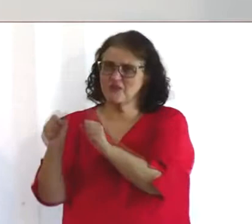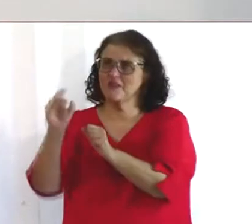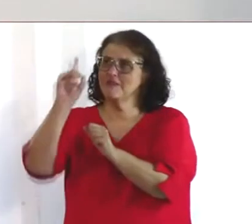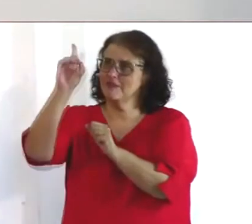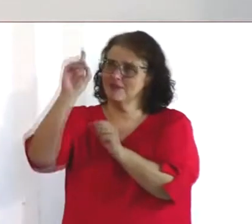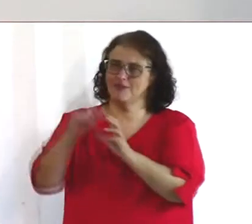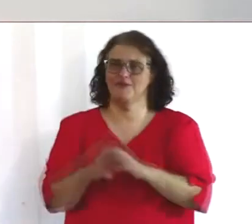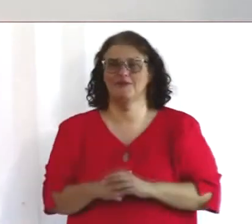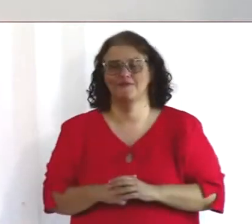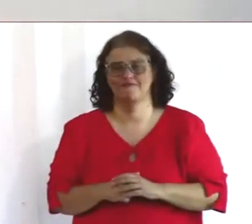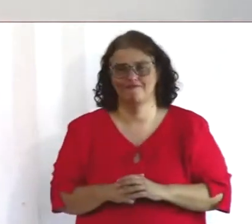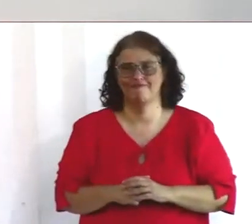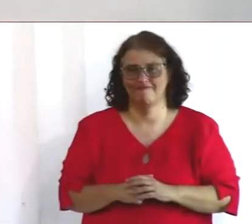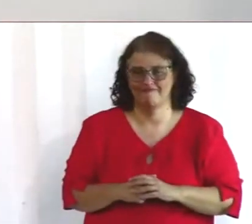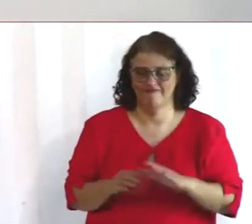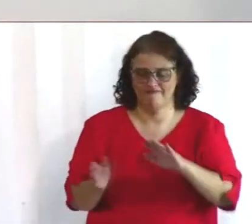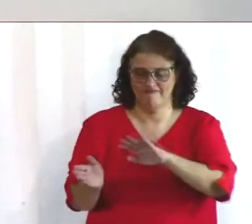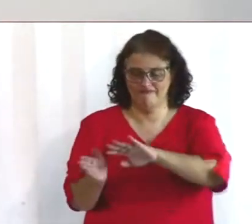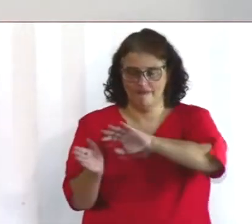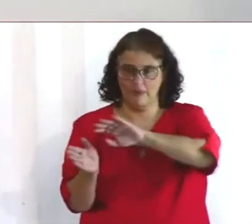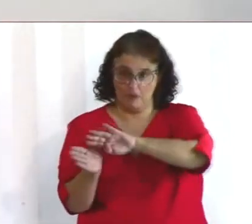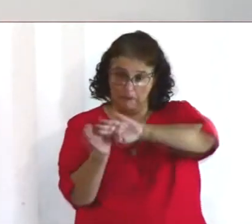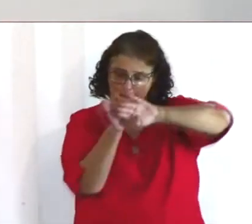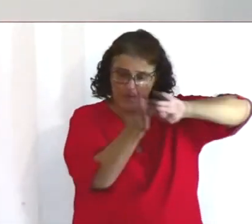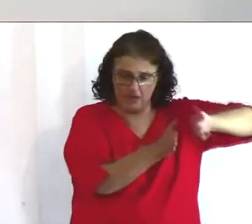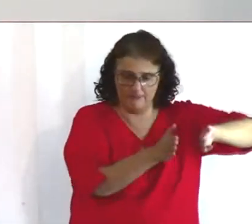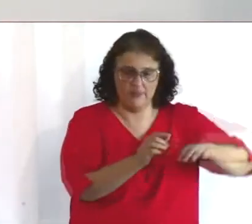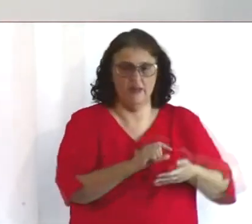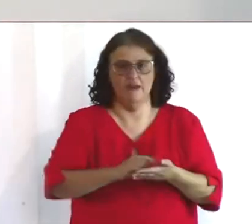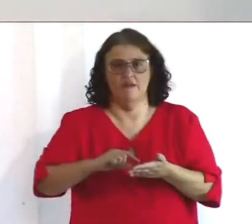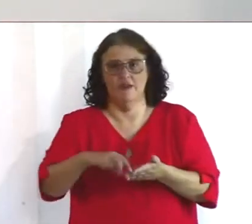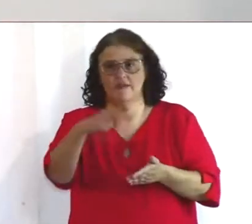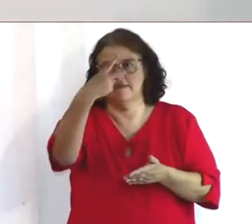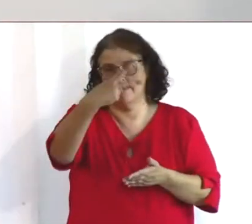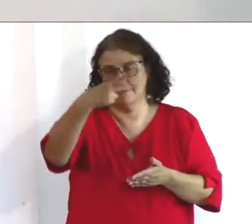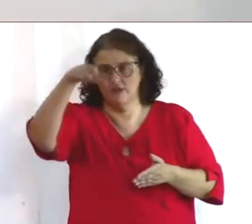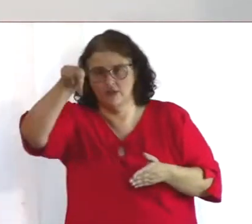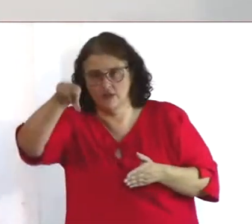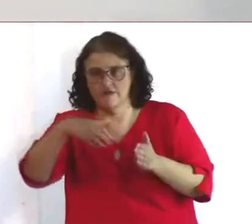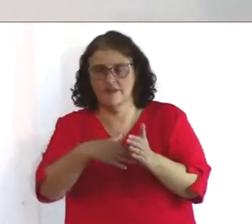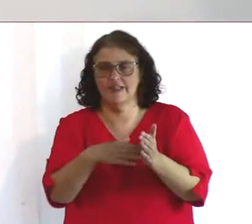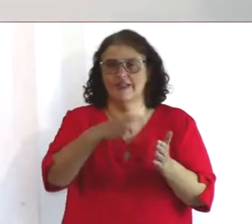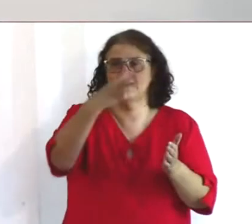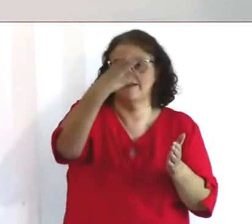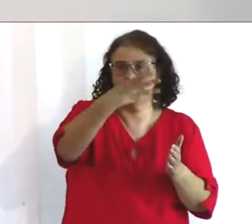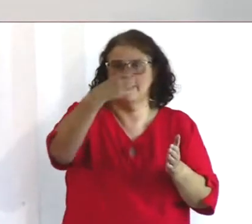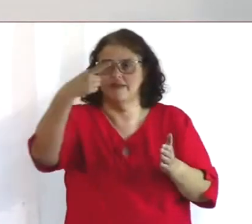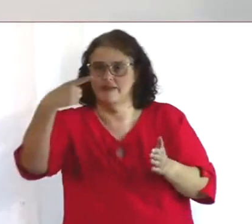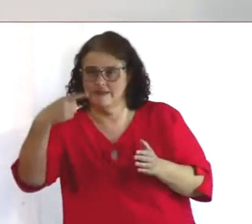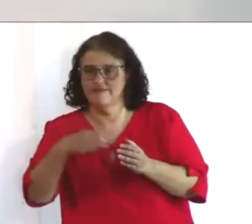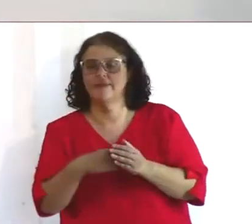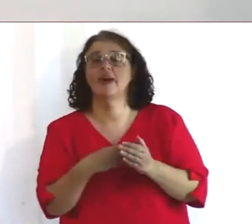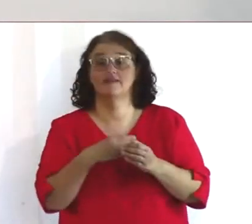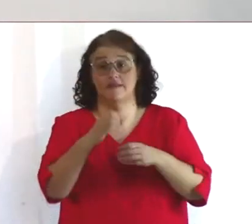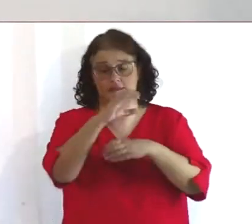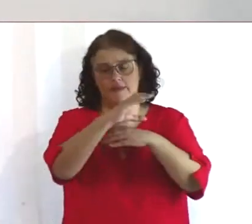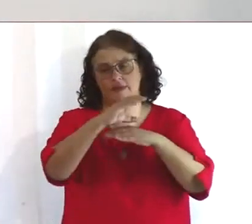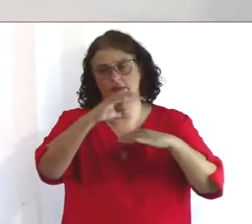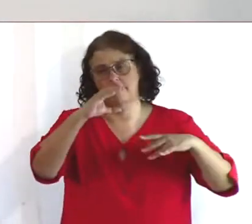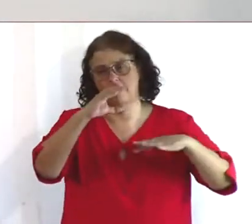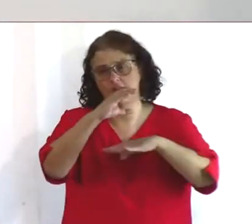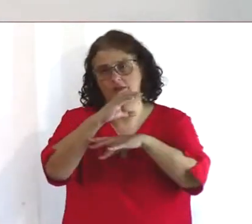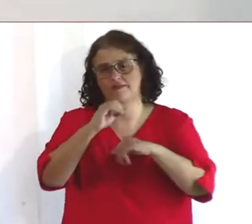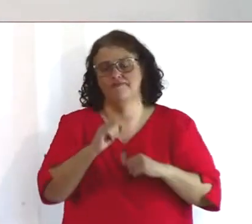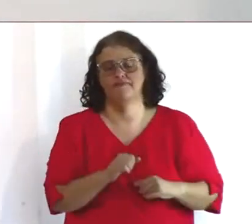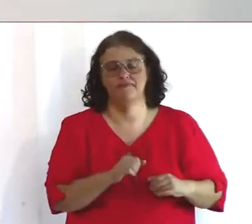Vem a segunda coisa, dos versículos 29 a 31, uma nova cena, um outro lugar, ainda é sábado e ainda é Cafarnaum. Mas eles saem